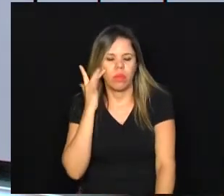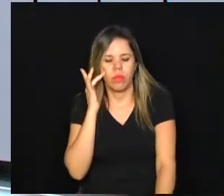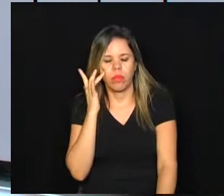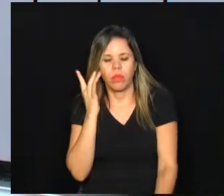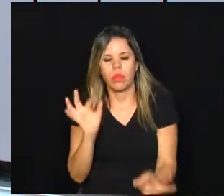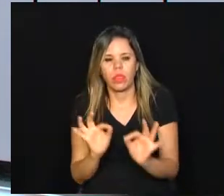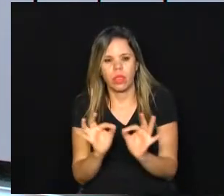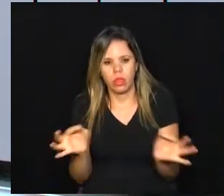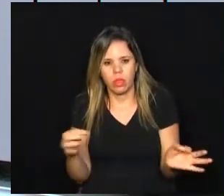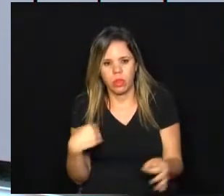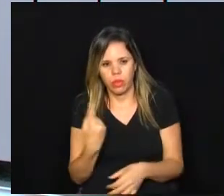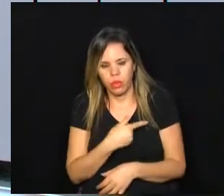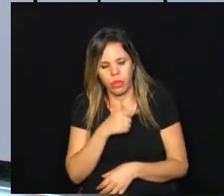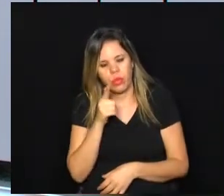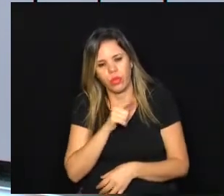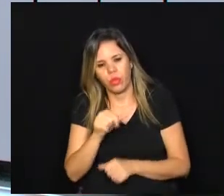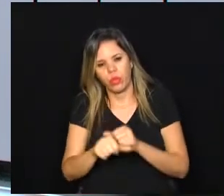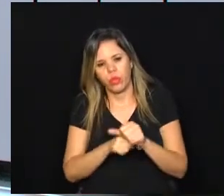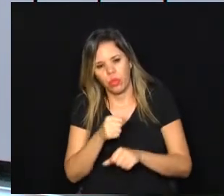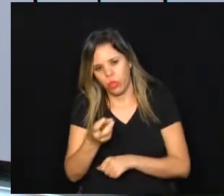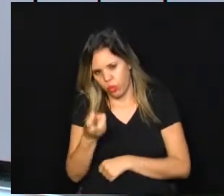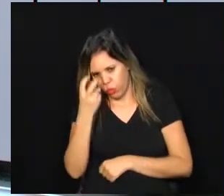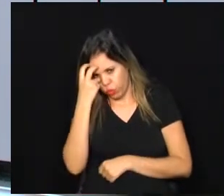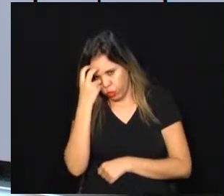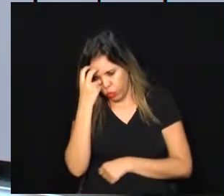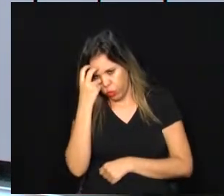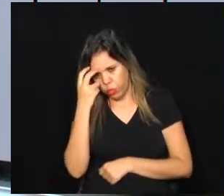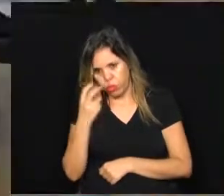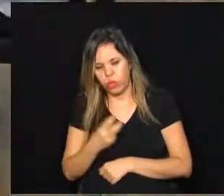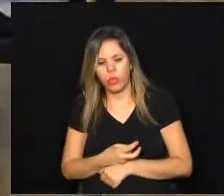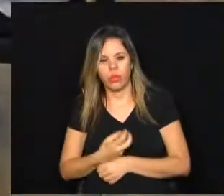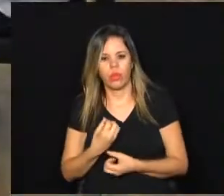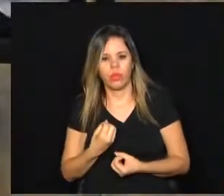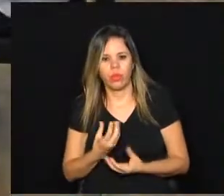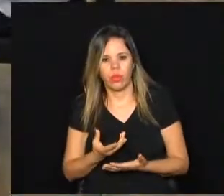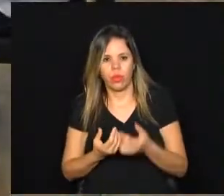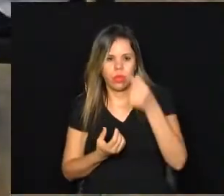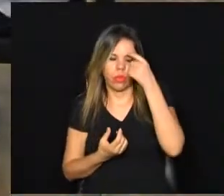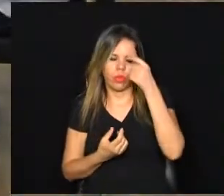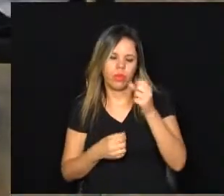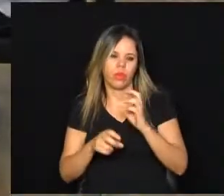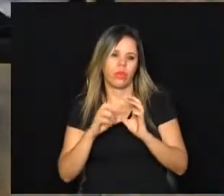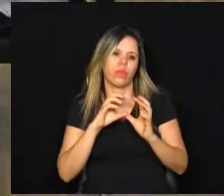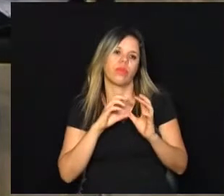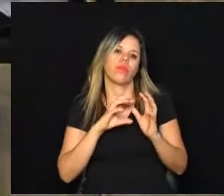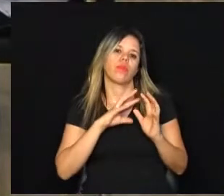pequenas ações que a gente vai conseguir mudar essa cultura e formar essa consciência ecológica também.